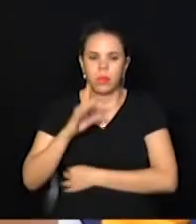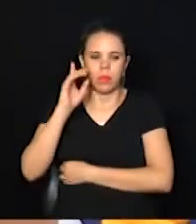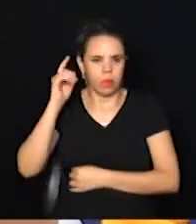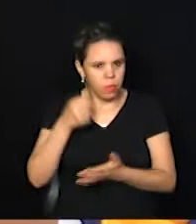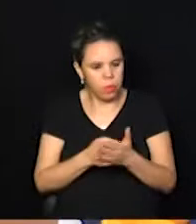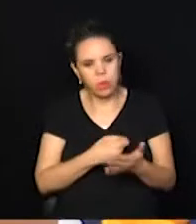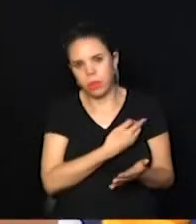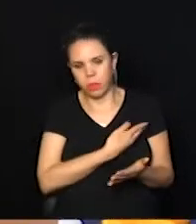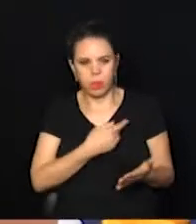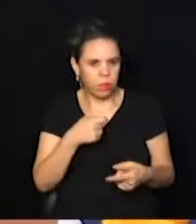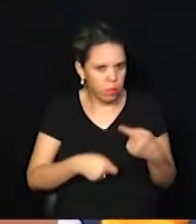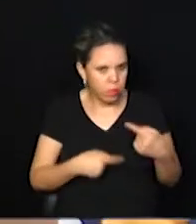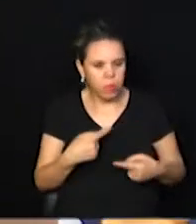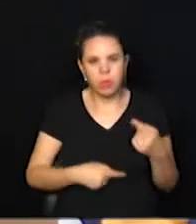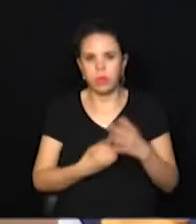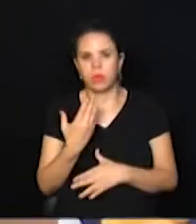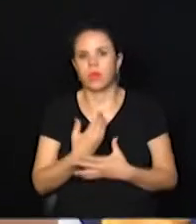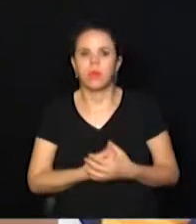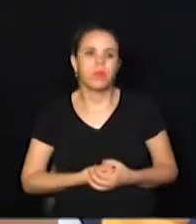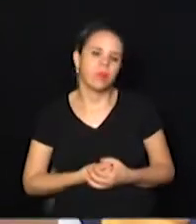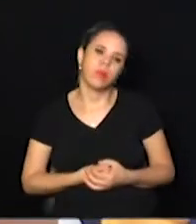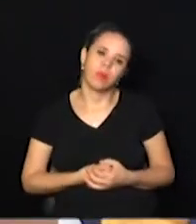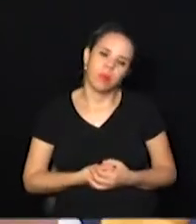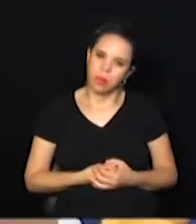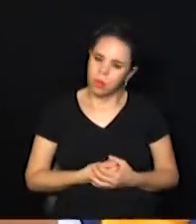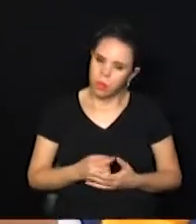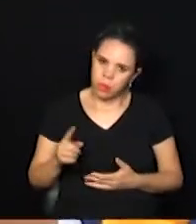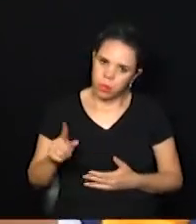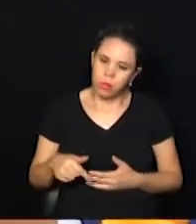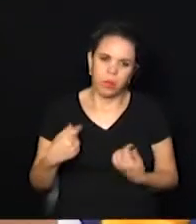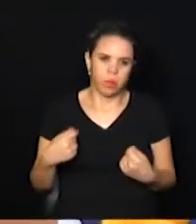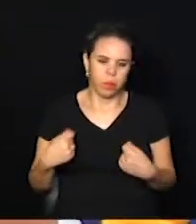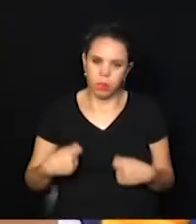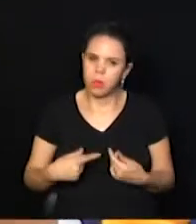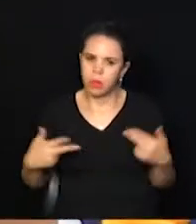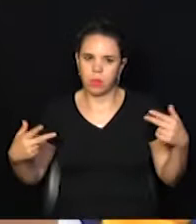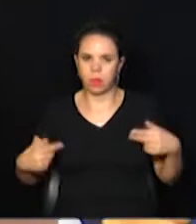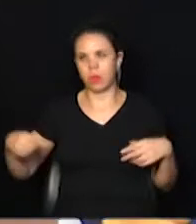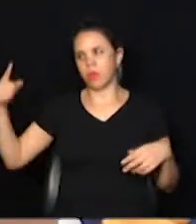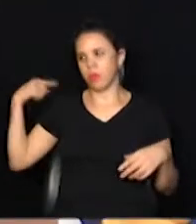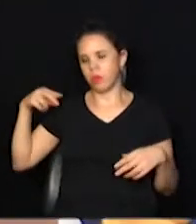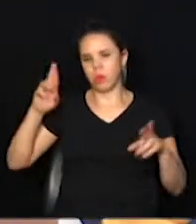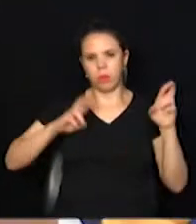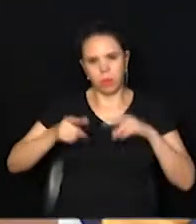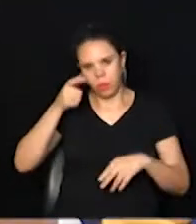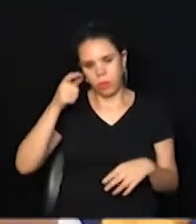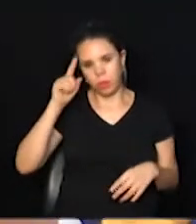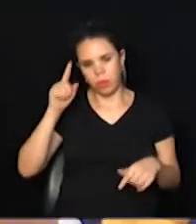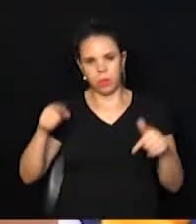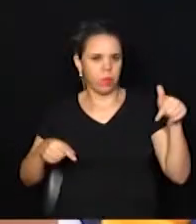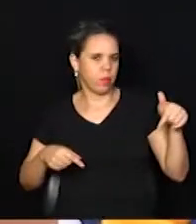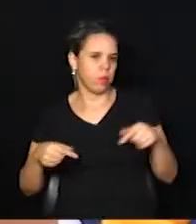política de um governo para que isso acontecesse. Para isso, era necessário uma coisa que estava lá, que eu revi no dia 7 agora numa